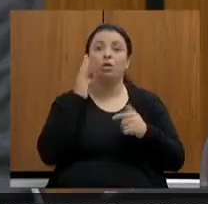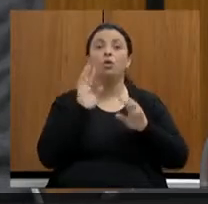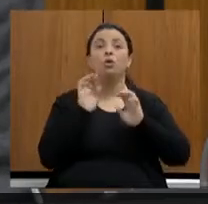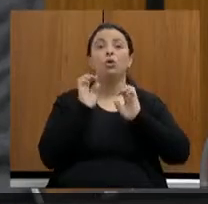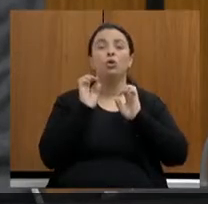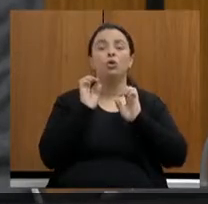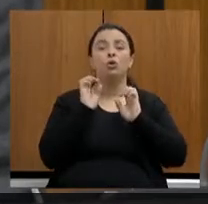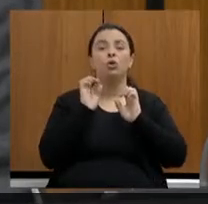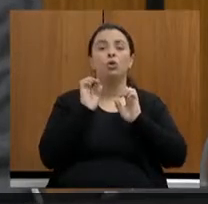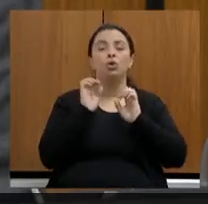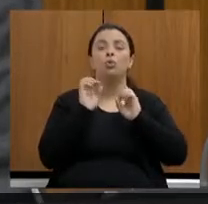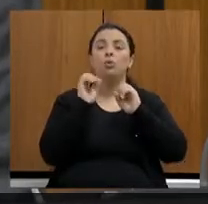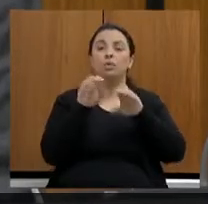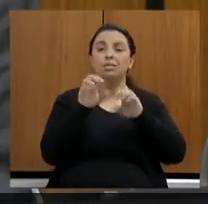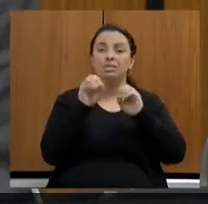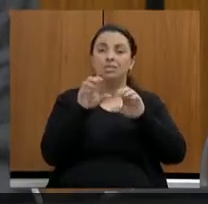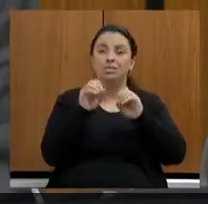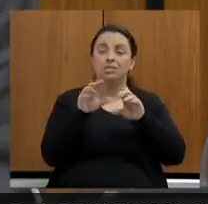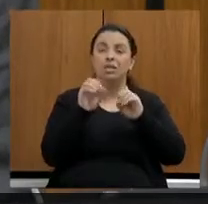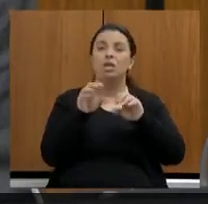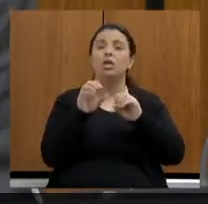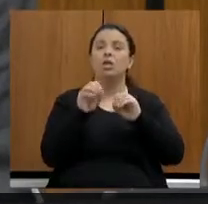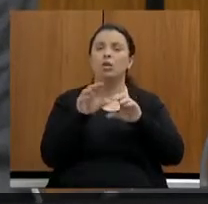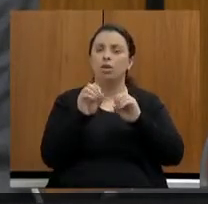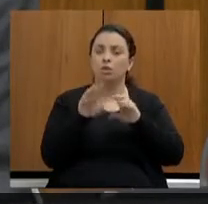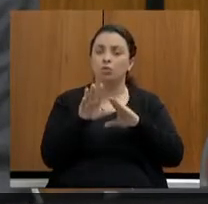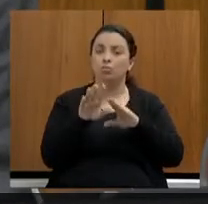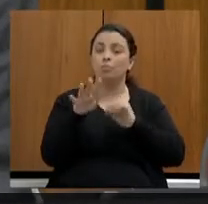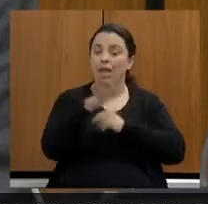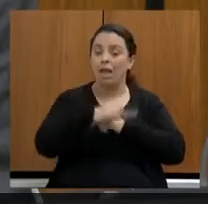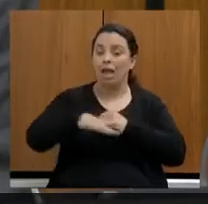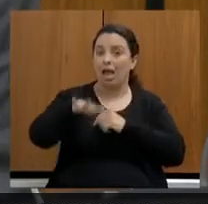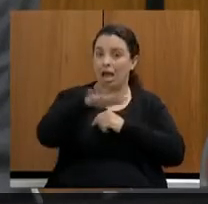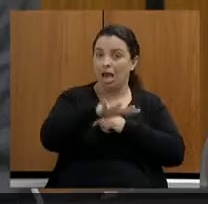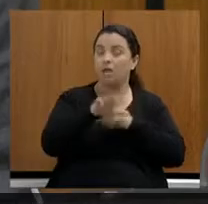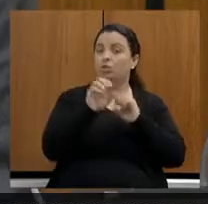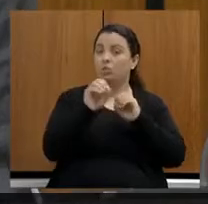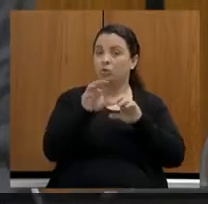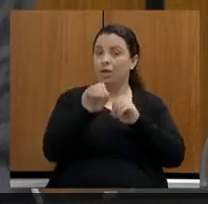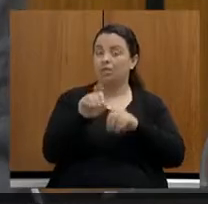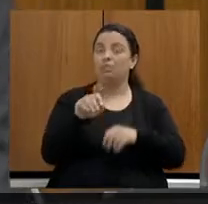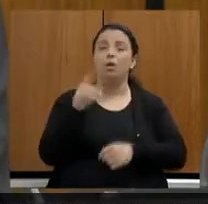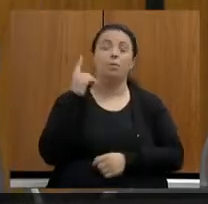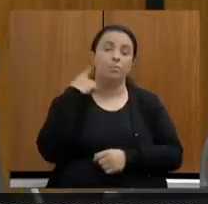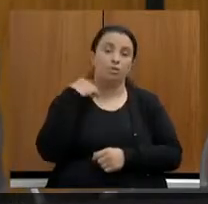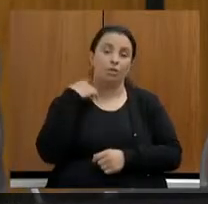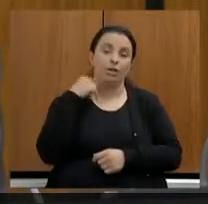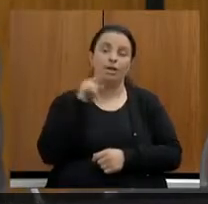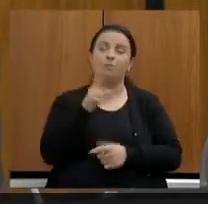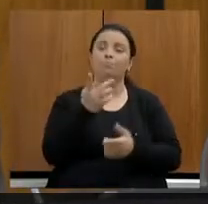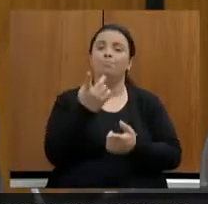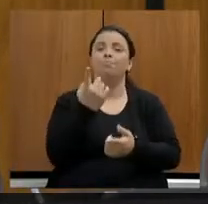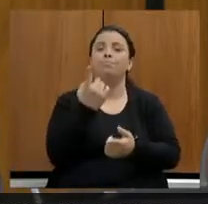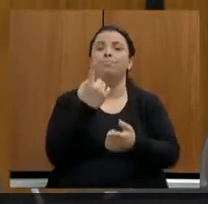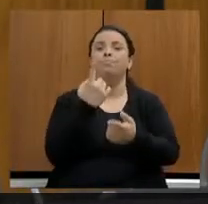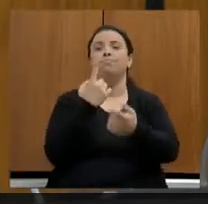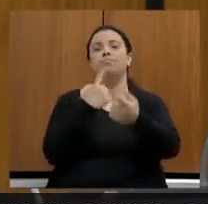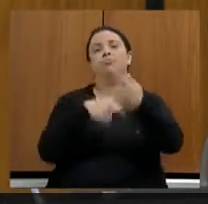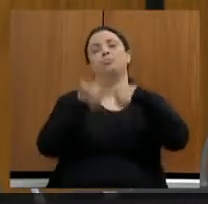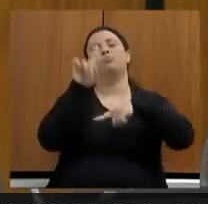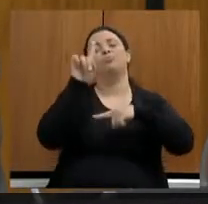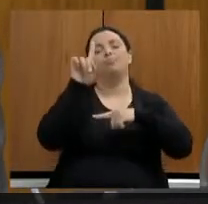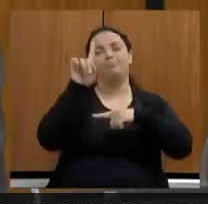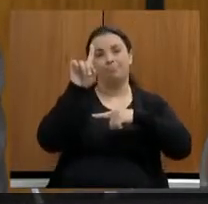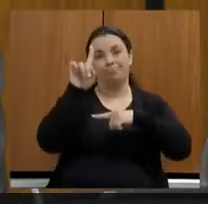ensino Educacional que o setor Educacional de Minas Gerais ele superou esse